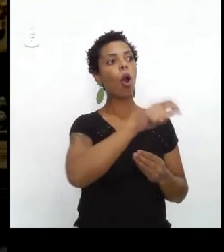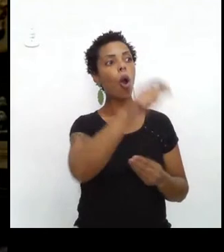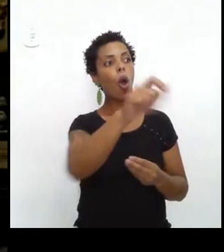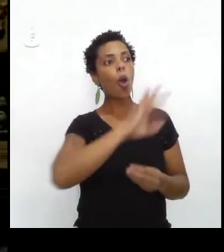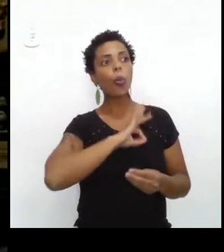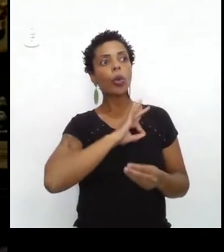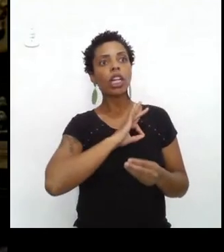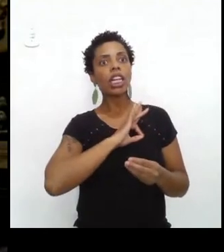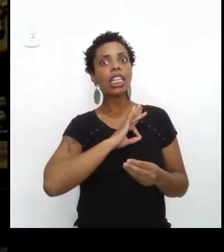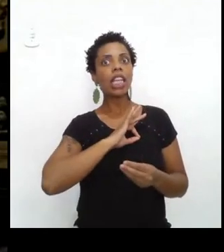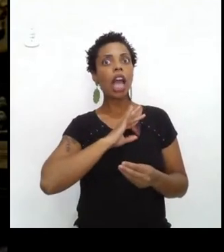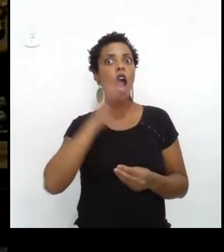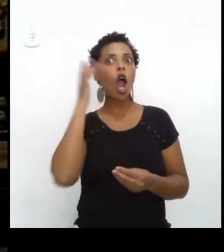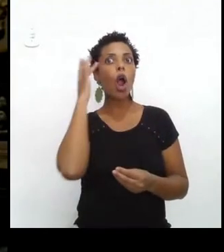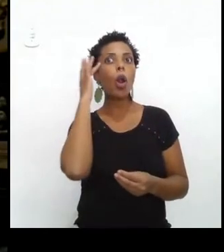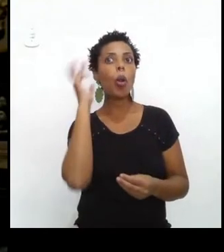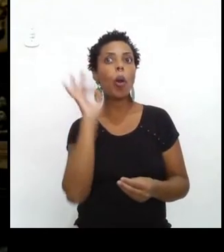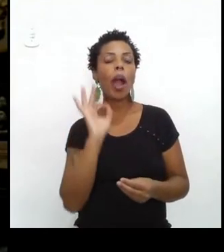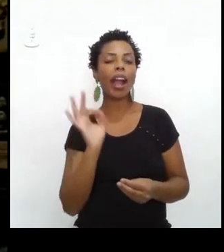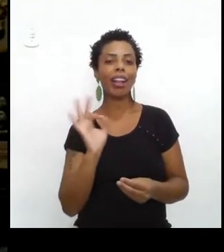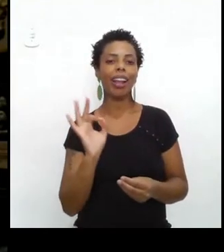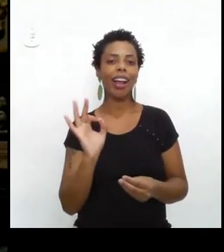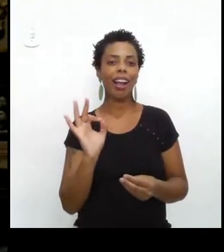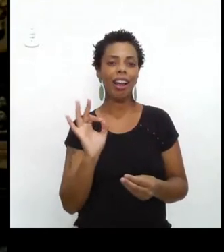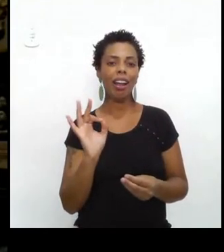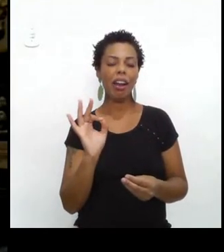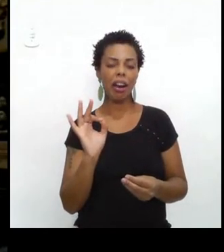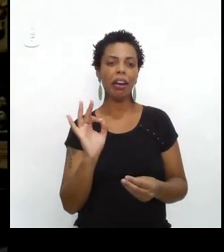integrantes do é